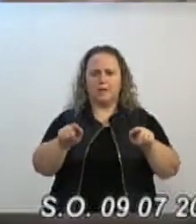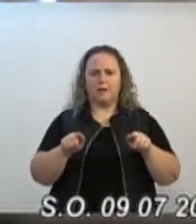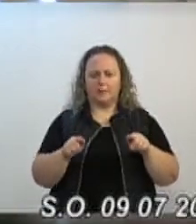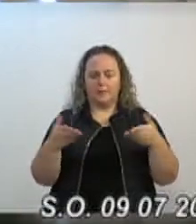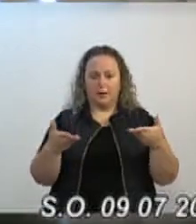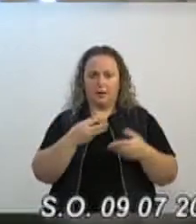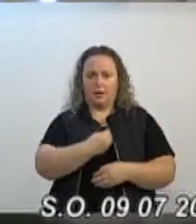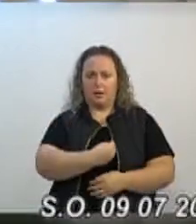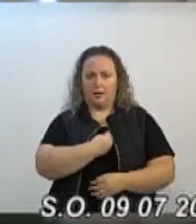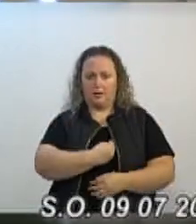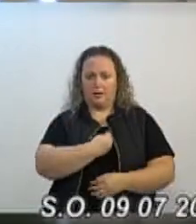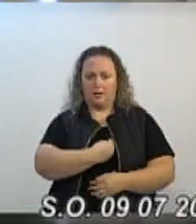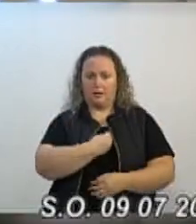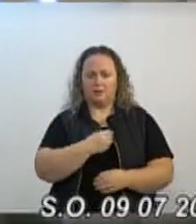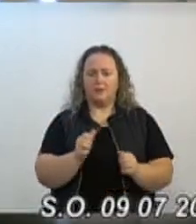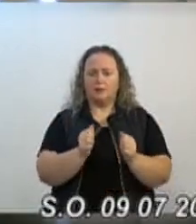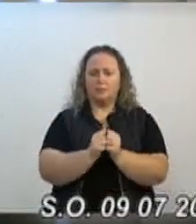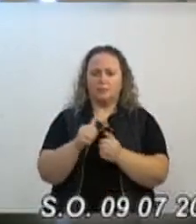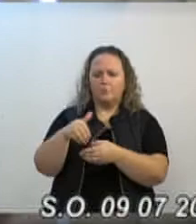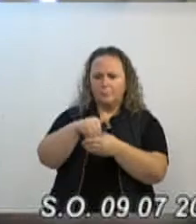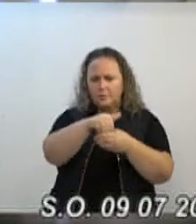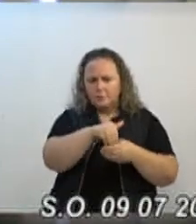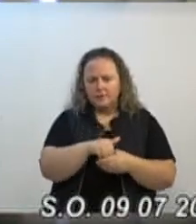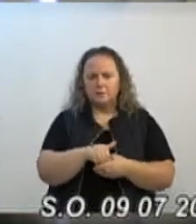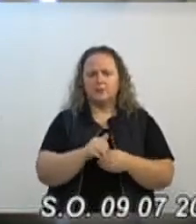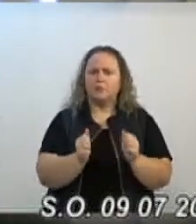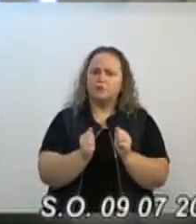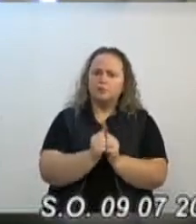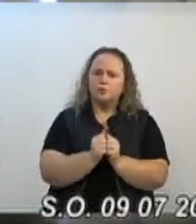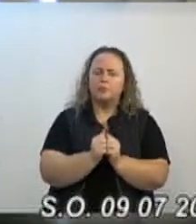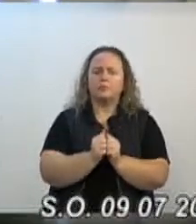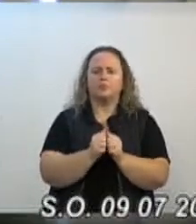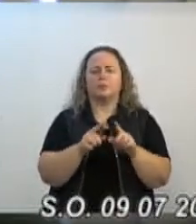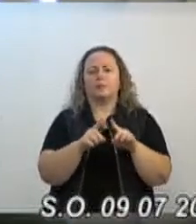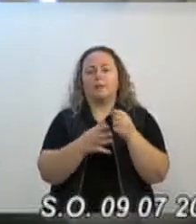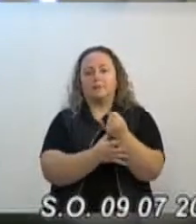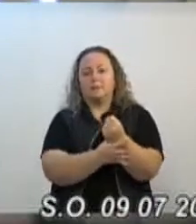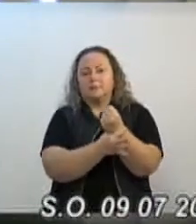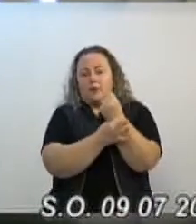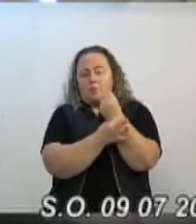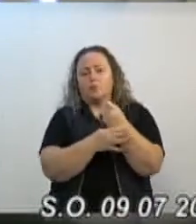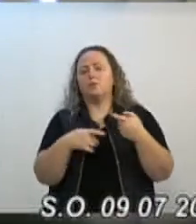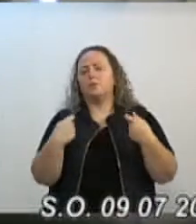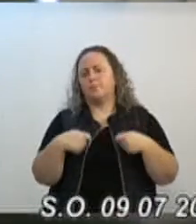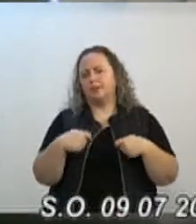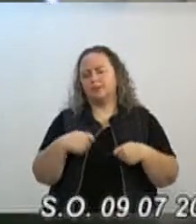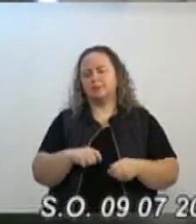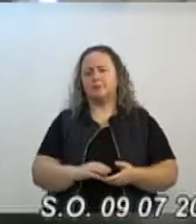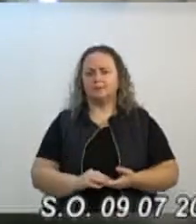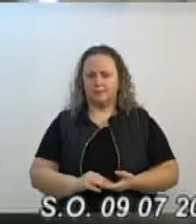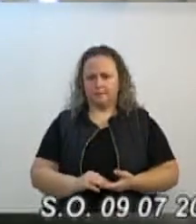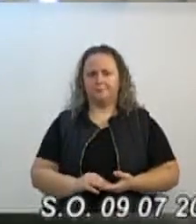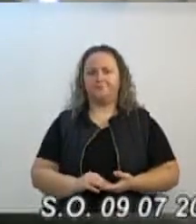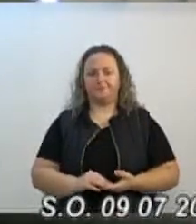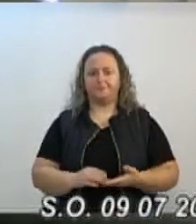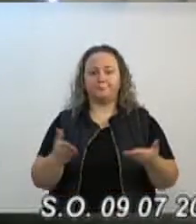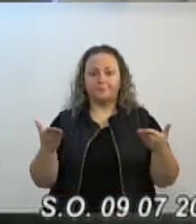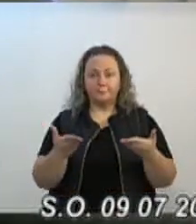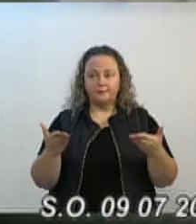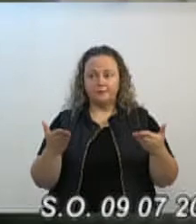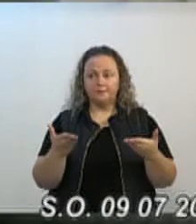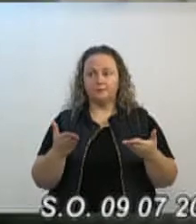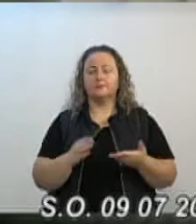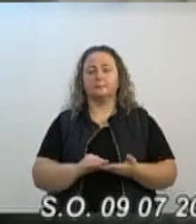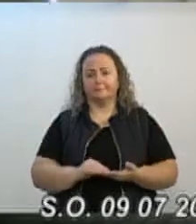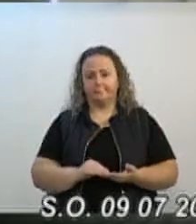instante, participando das votações, mas com a devida segurança, é necessário Inclusive, nós temos agora, nesse instante, meus